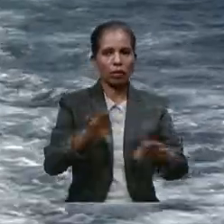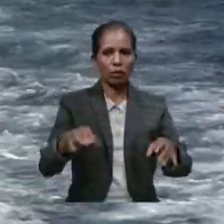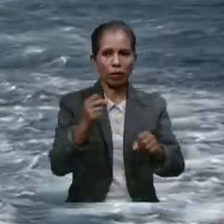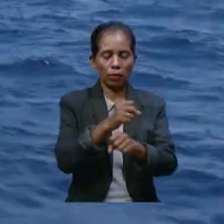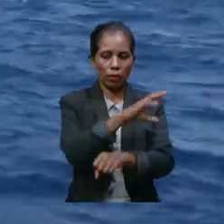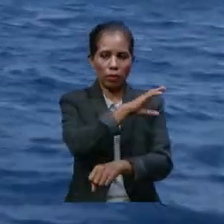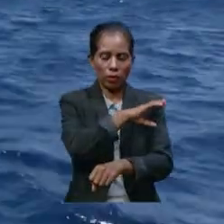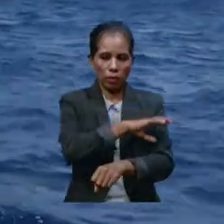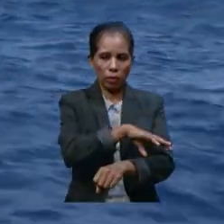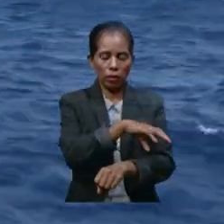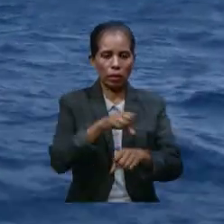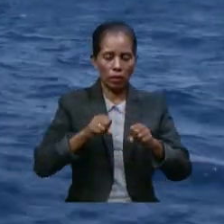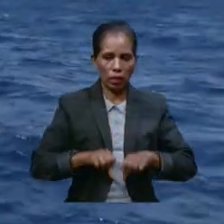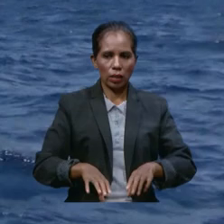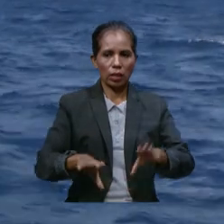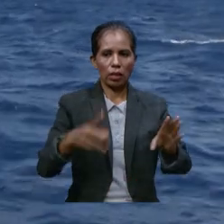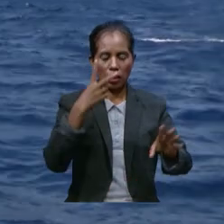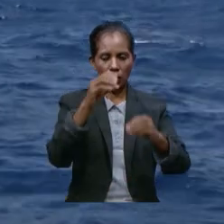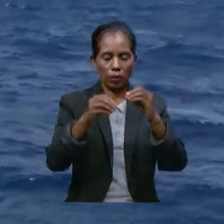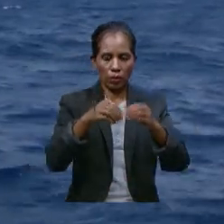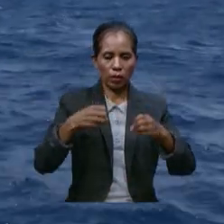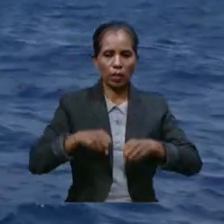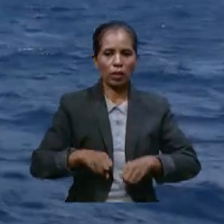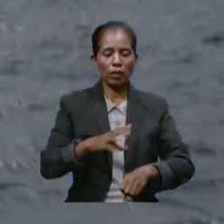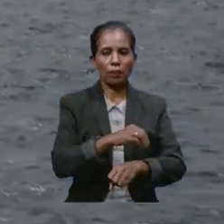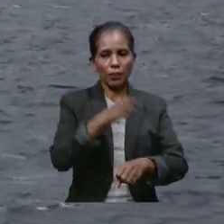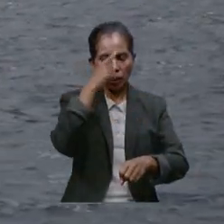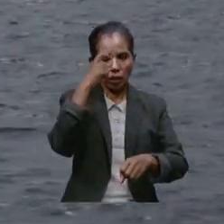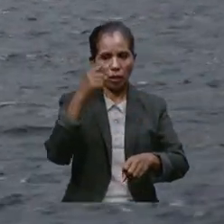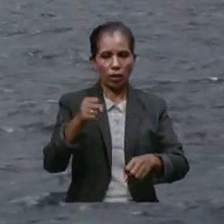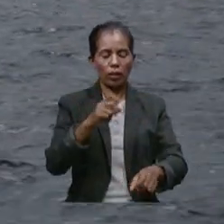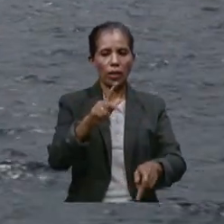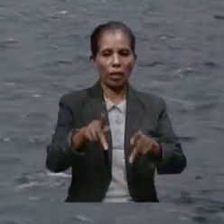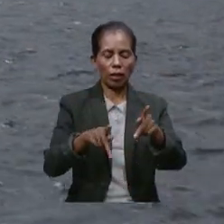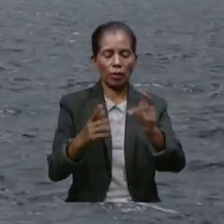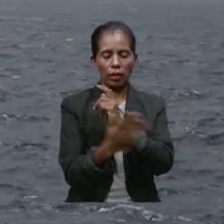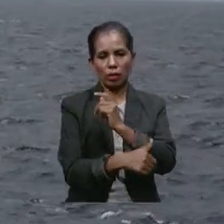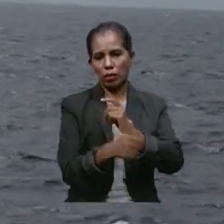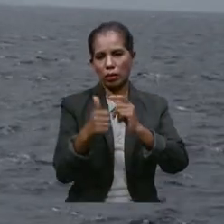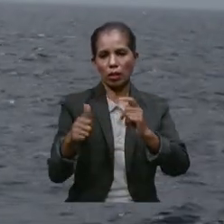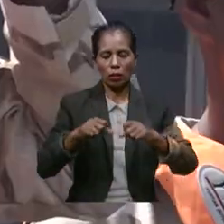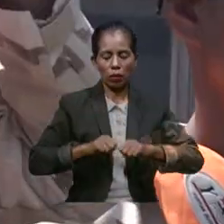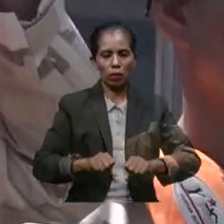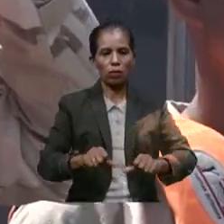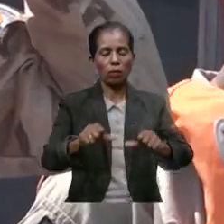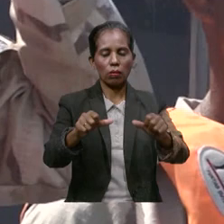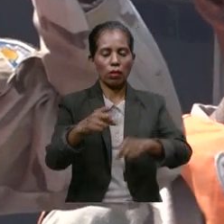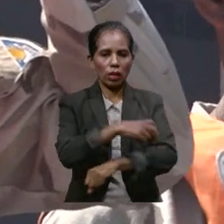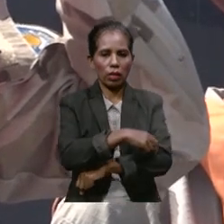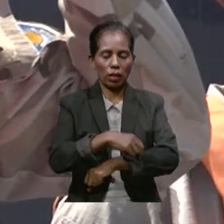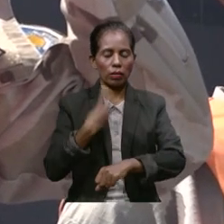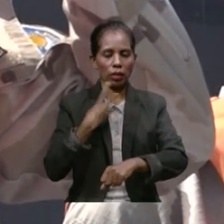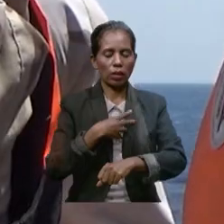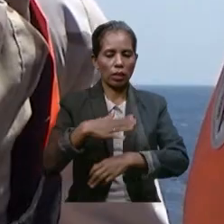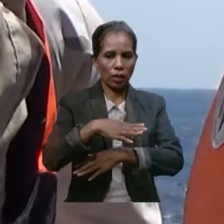segurança marítima, onde assegura recursos em Iatasi, tamba durante ne pescador estrangeiro sira, continua halo pesca ilegal em Iatasi